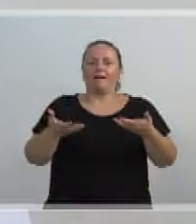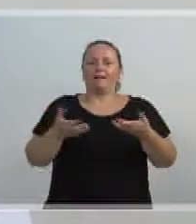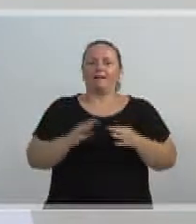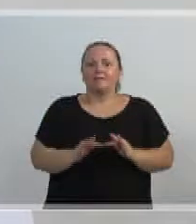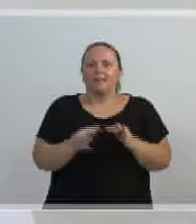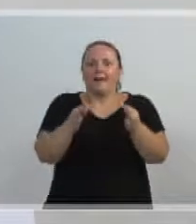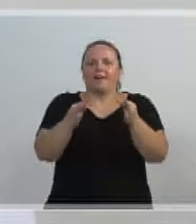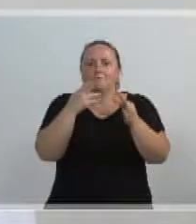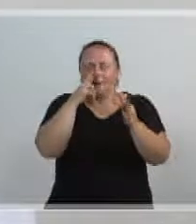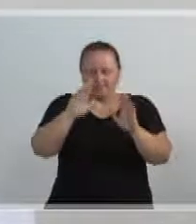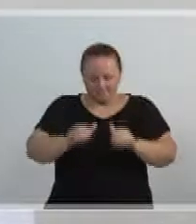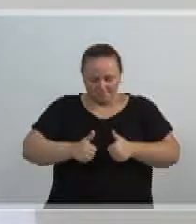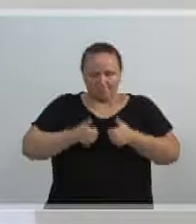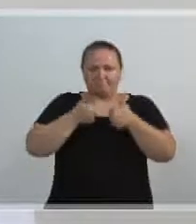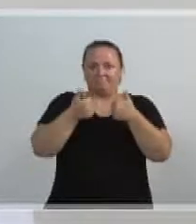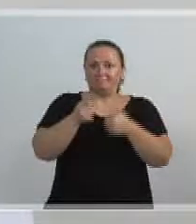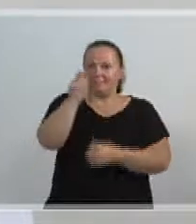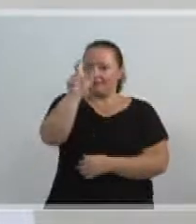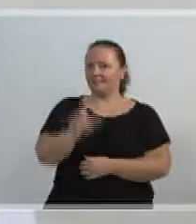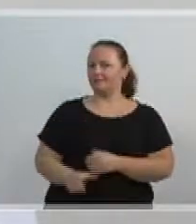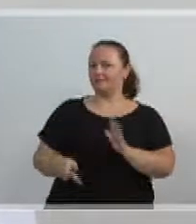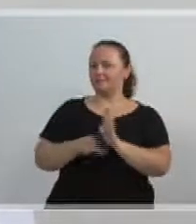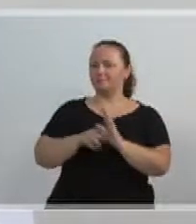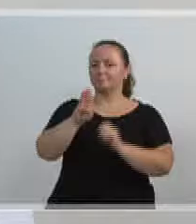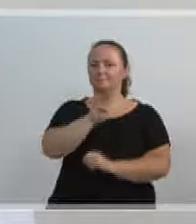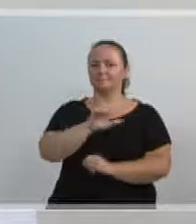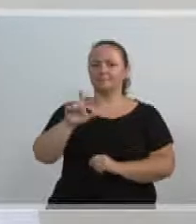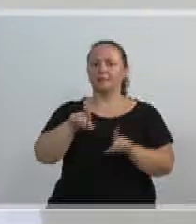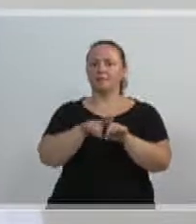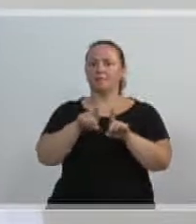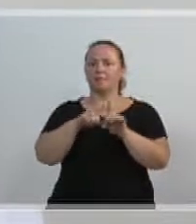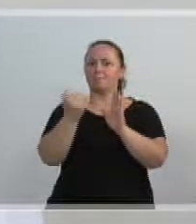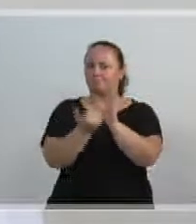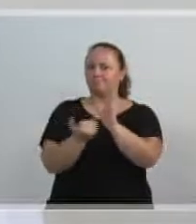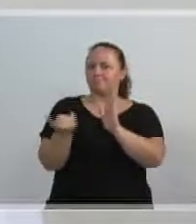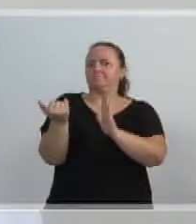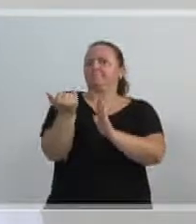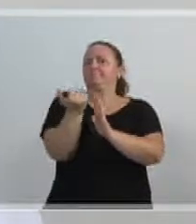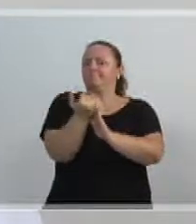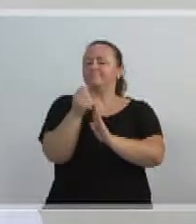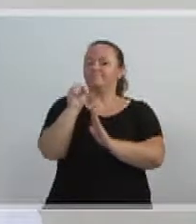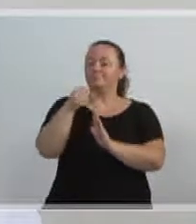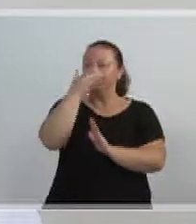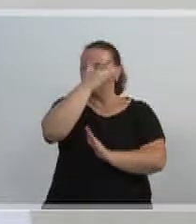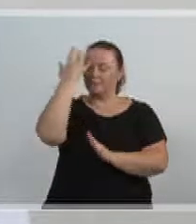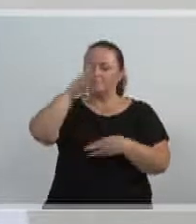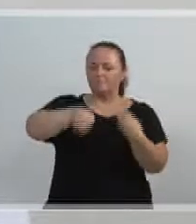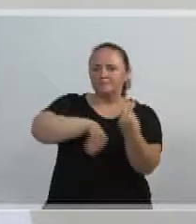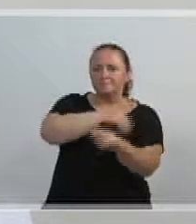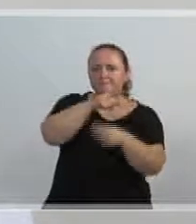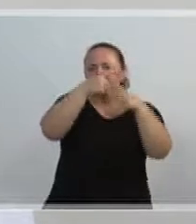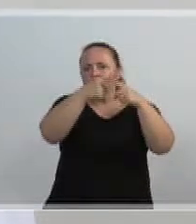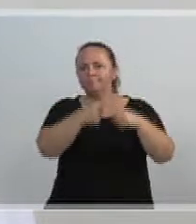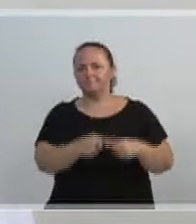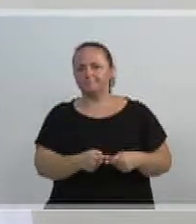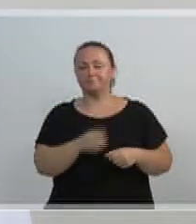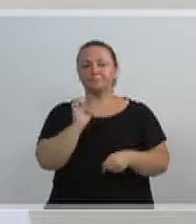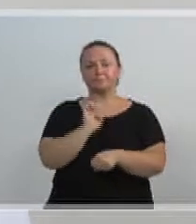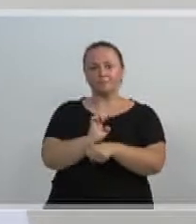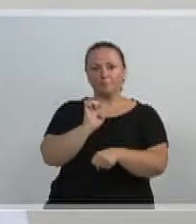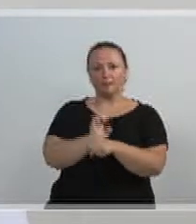nossos atletas e aumenta o nível técnico dos envolvidos na competição. Envolve todo o Estado,